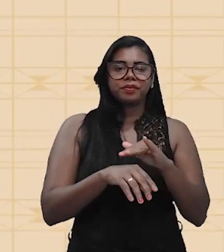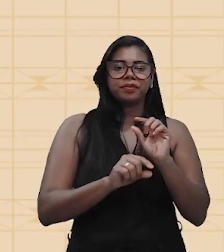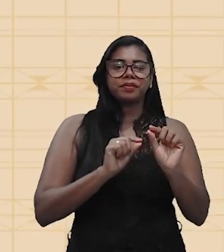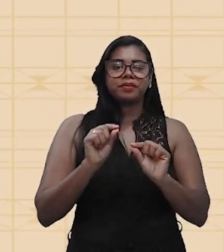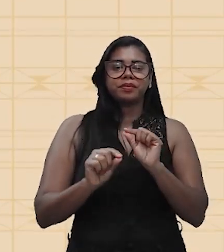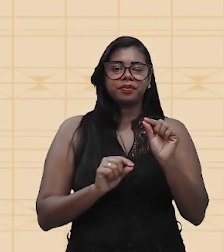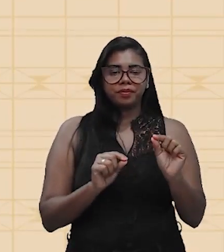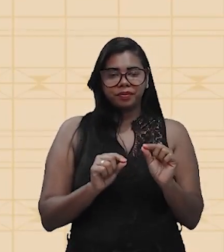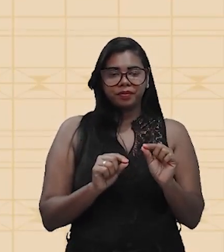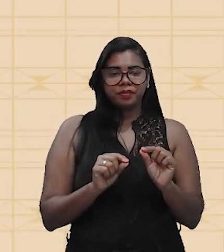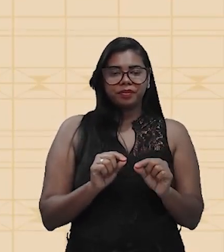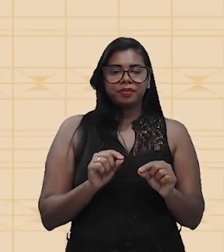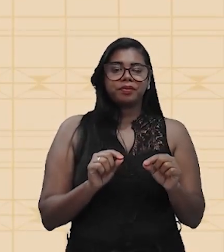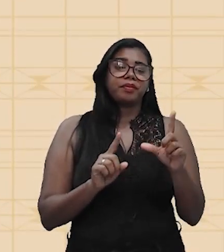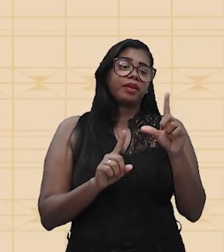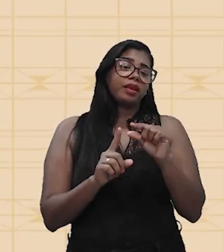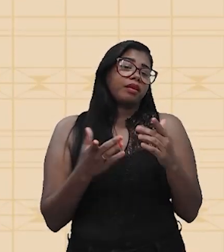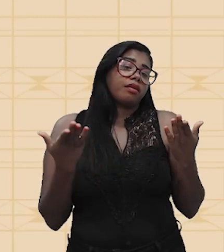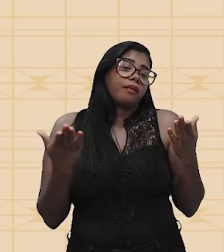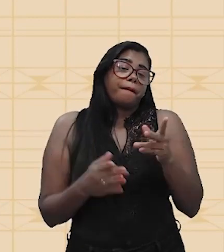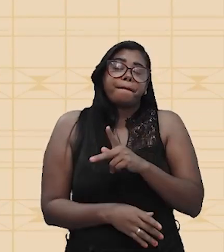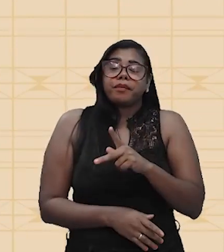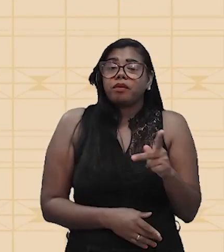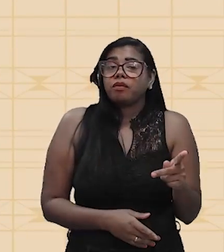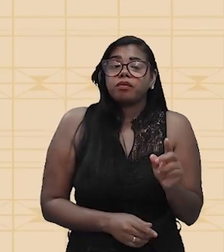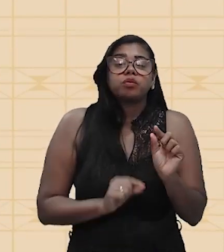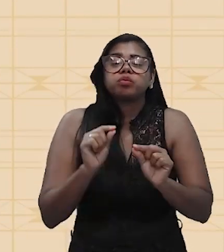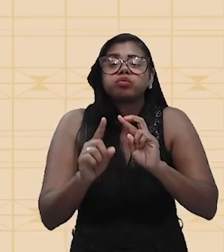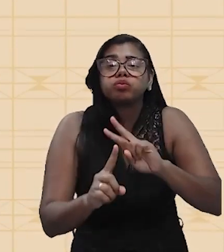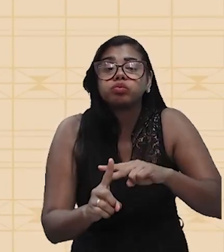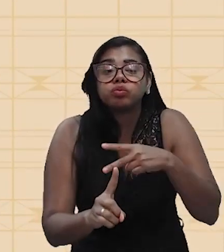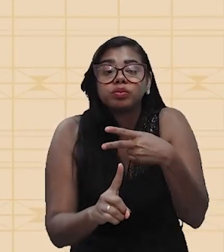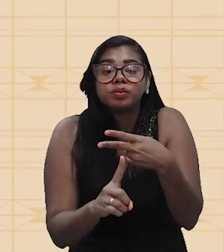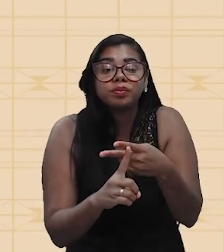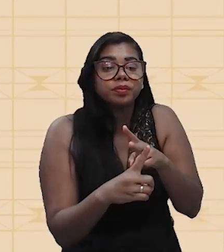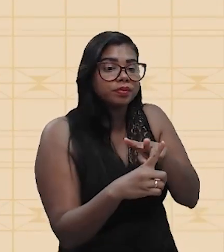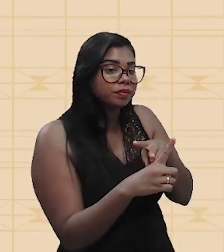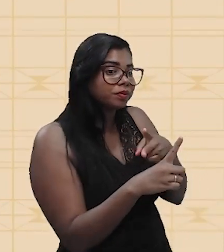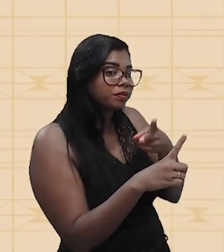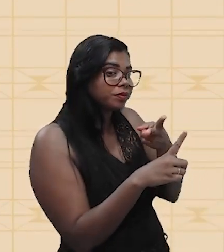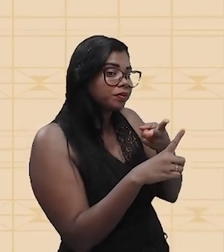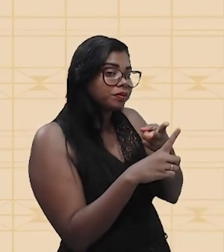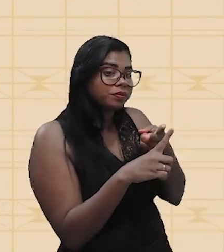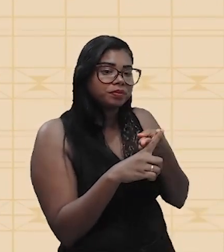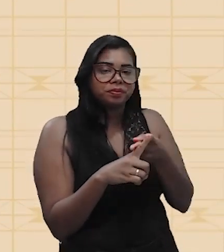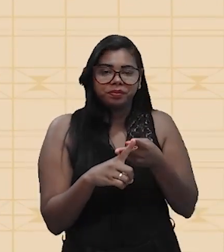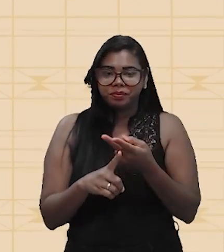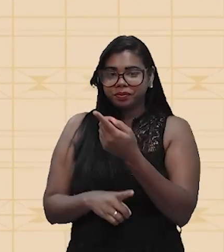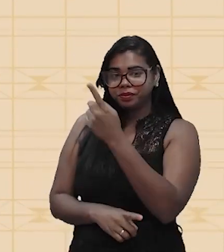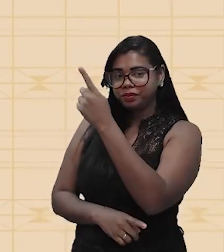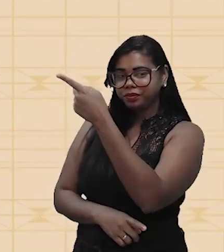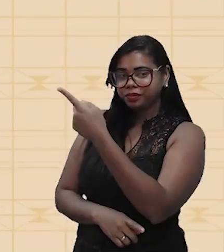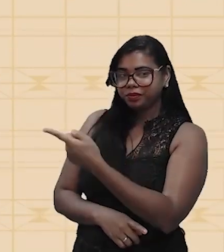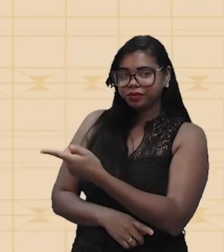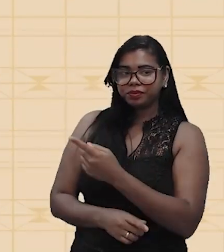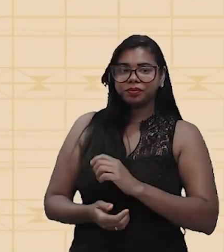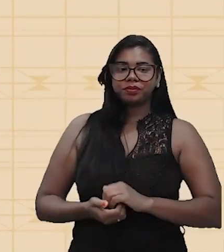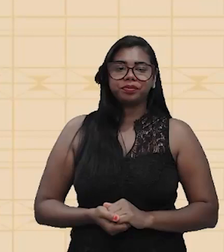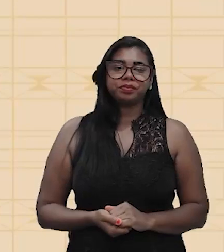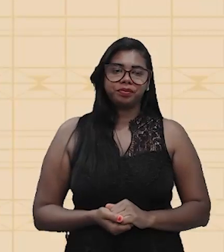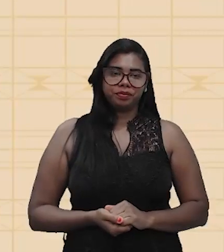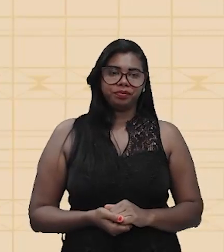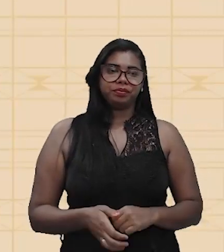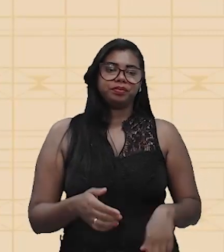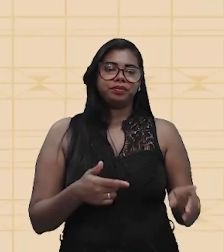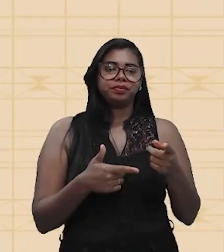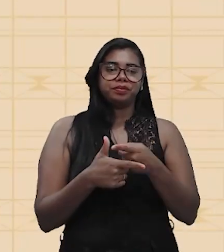resistor. Ah, Paulinho, mas o que é proporcionalidade? Tu tá falando, eu não estou entendendo. Ô, Mequetrefe, proporcionalidade quer dizer uma divisão, ou seja,